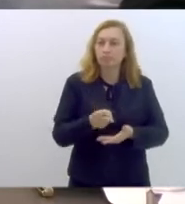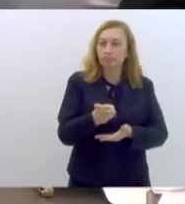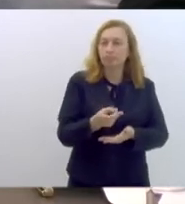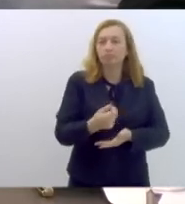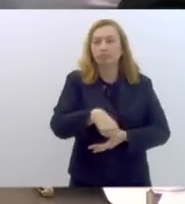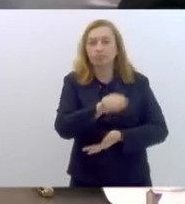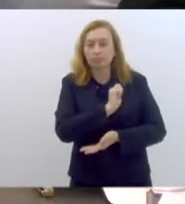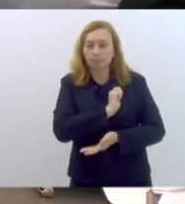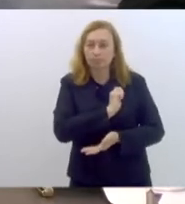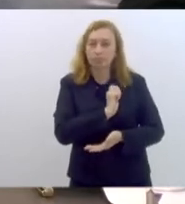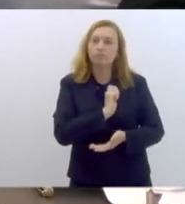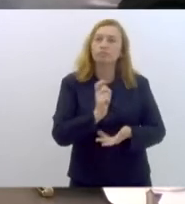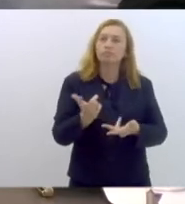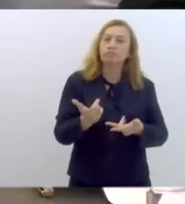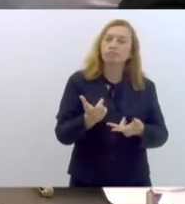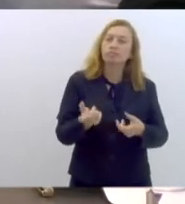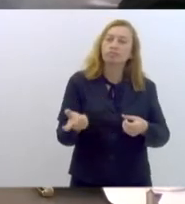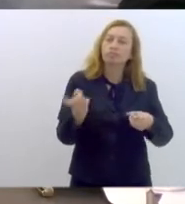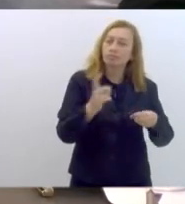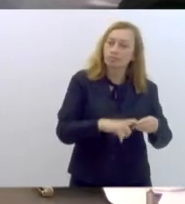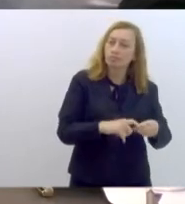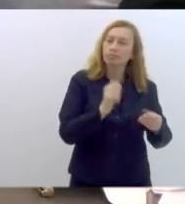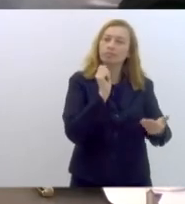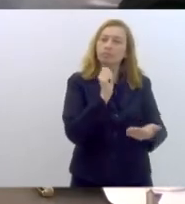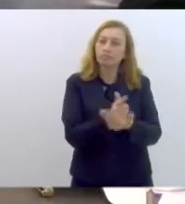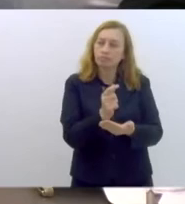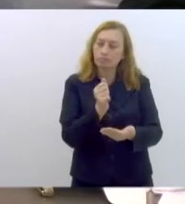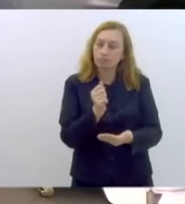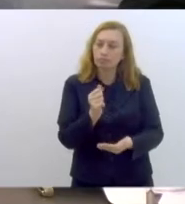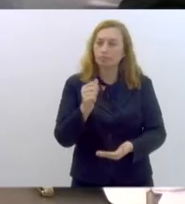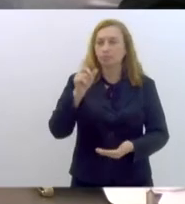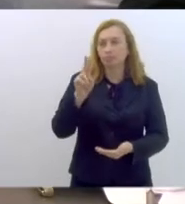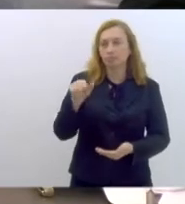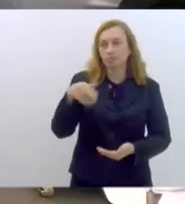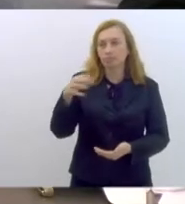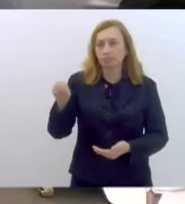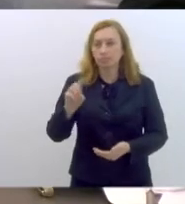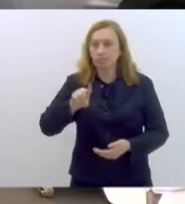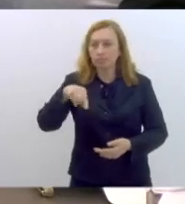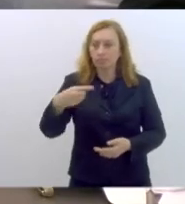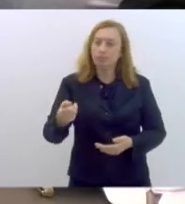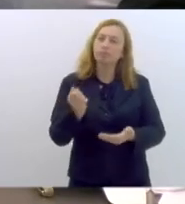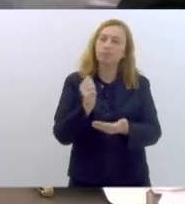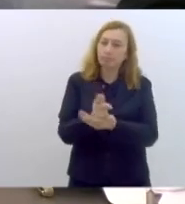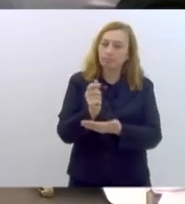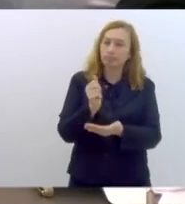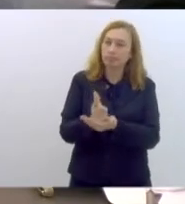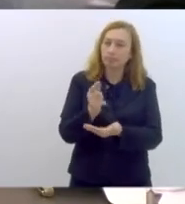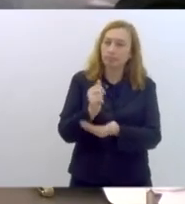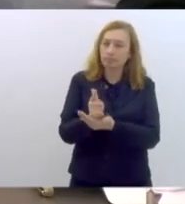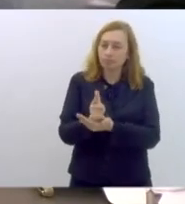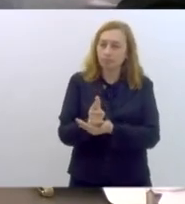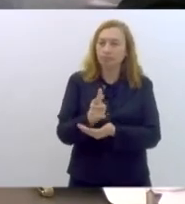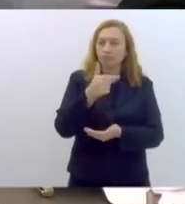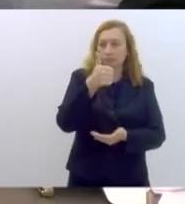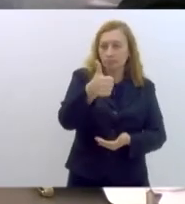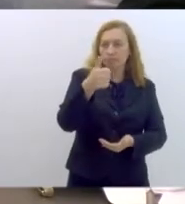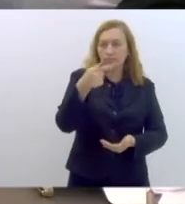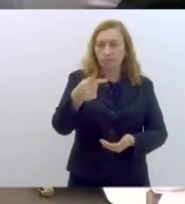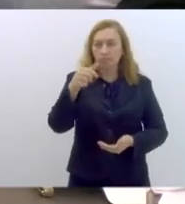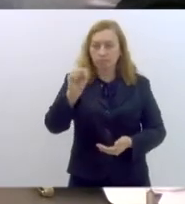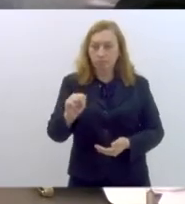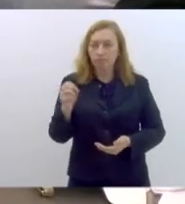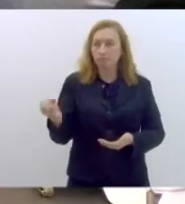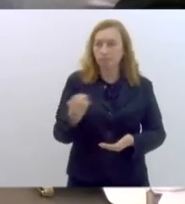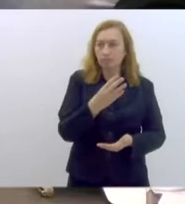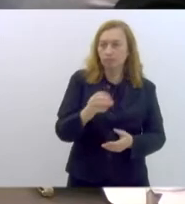a gente retornou os pagamentos à União. E assim a gente veio pagando a LC178 com o novo regime, saiu